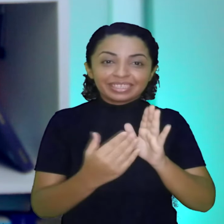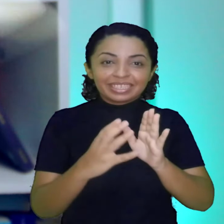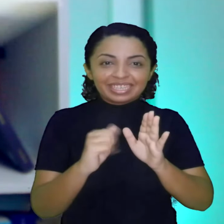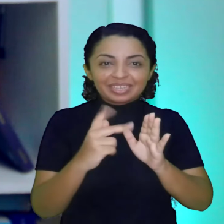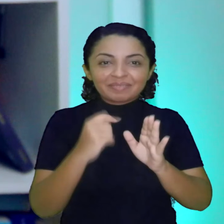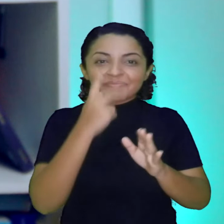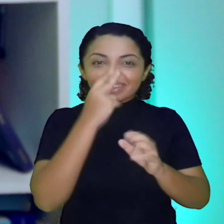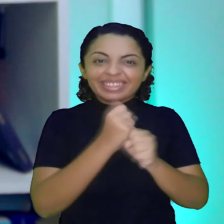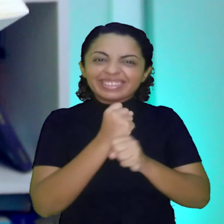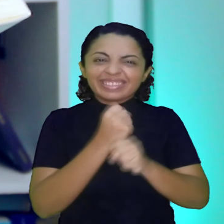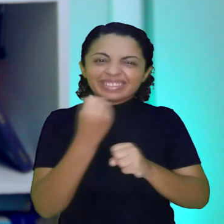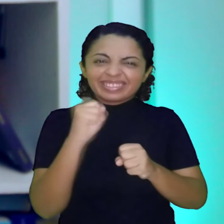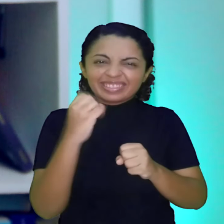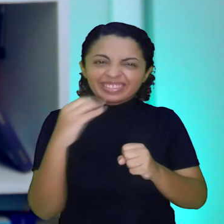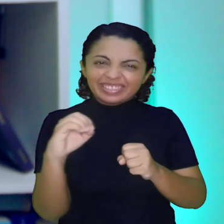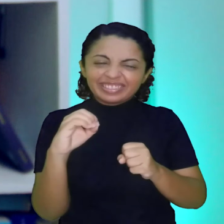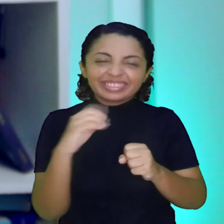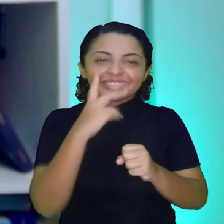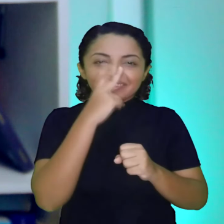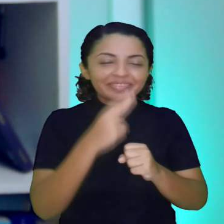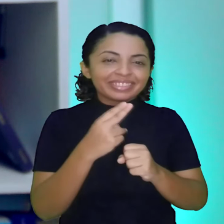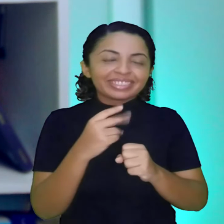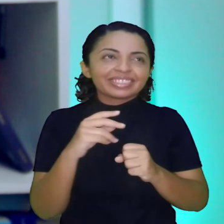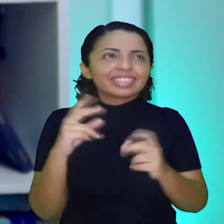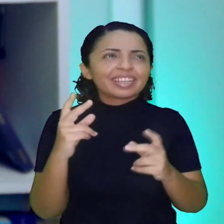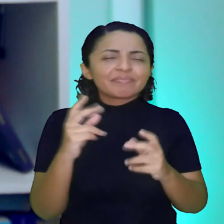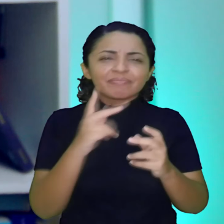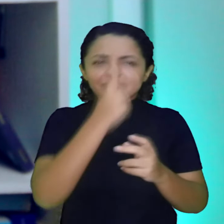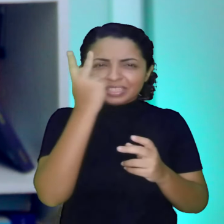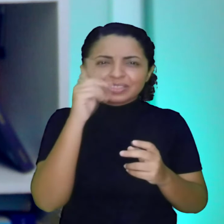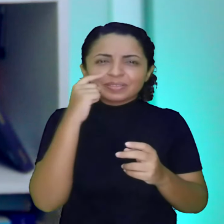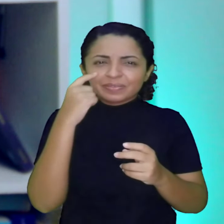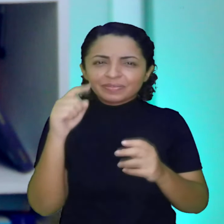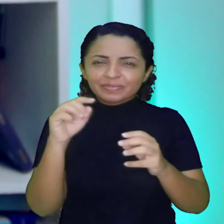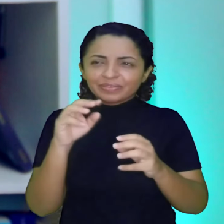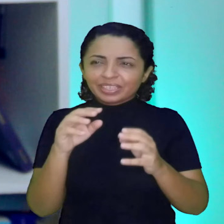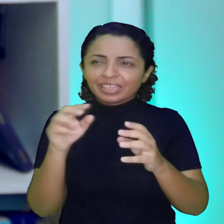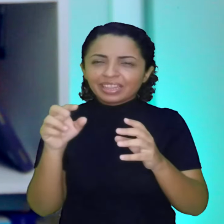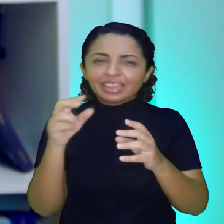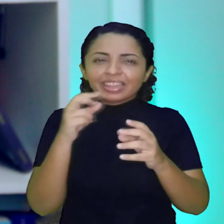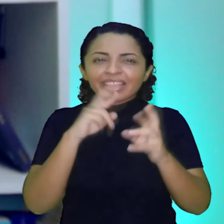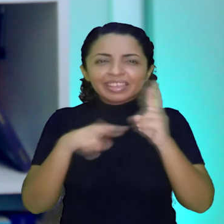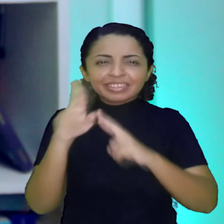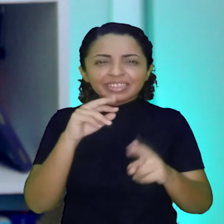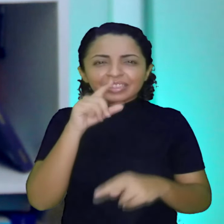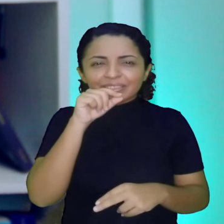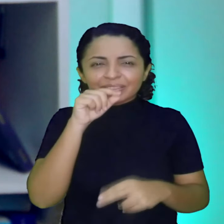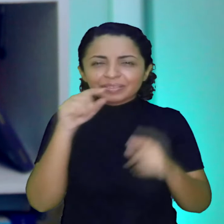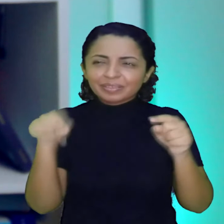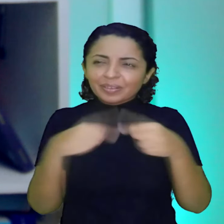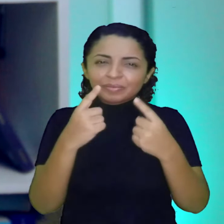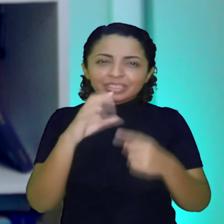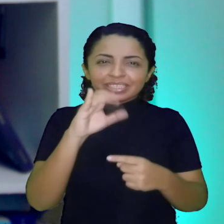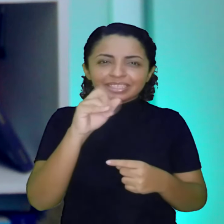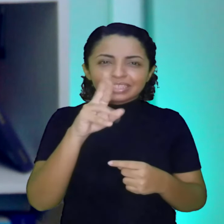anos 80, bem círculo do livro. Eu vi alguém comentando no Twitter que parecia as capas do círculo do livro. Vou tentar deixar